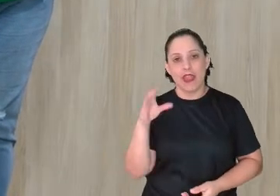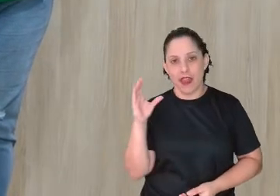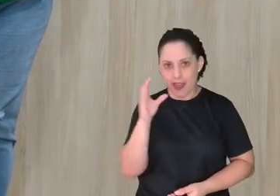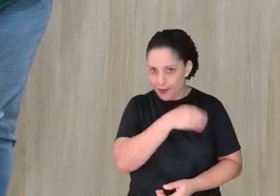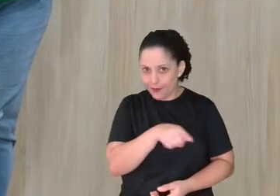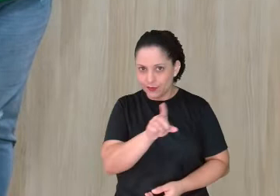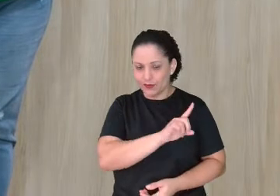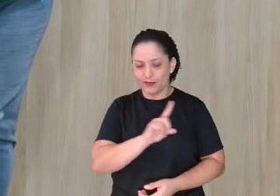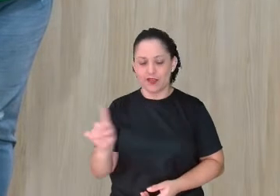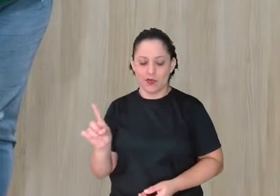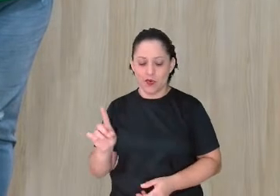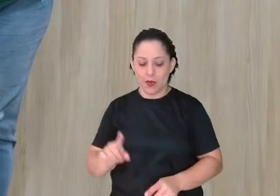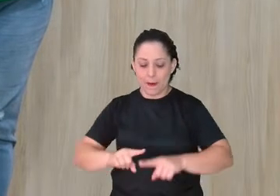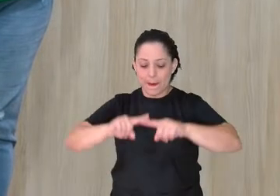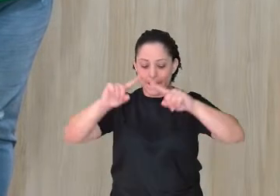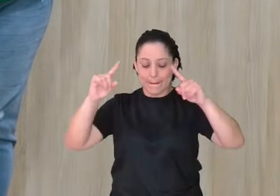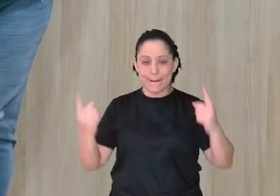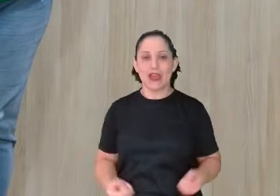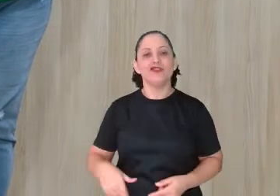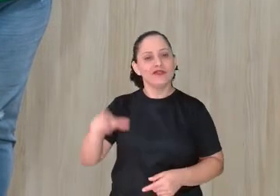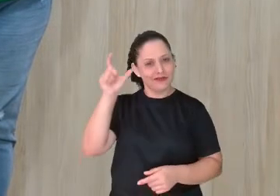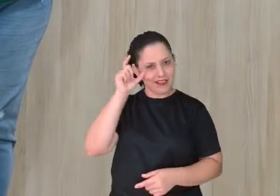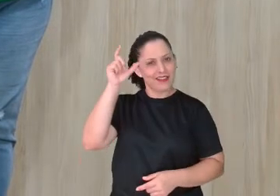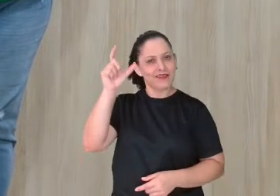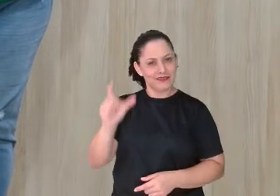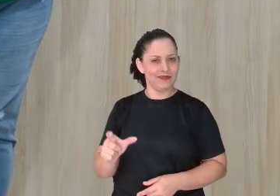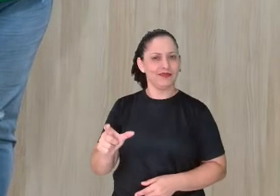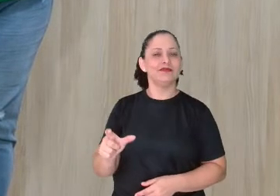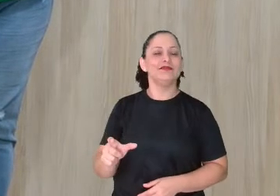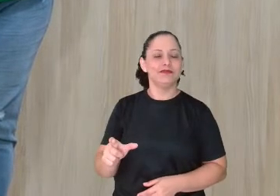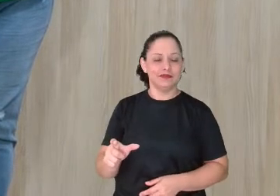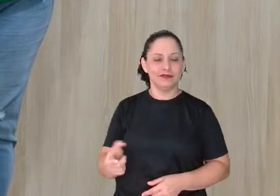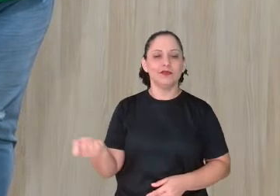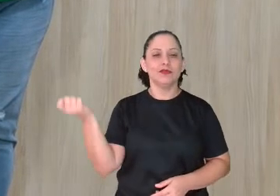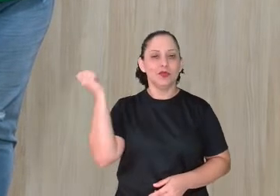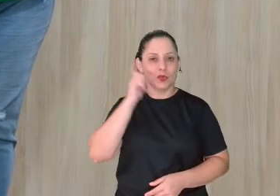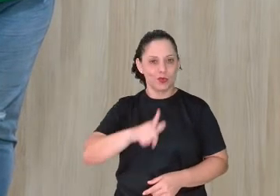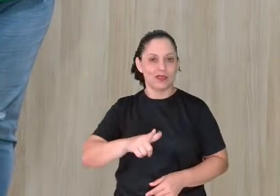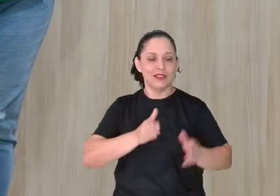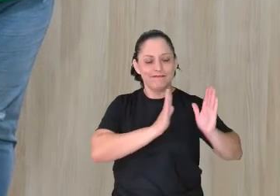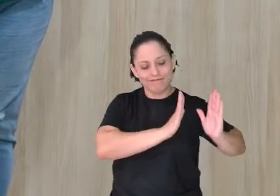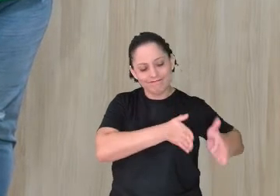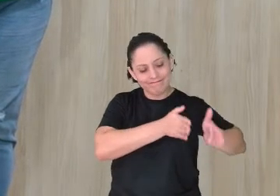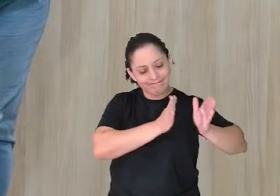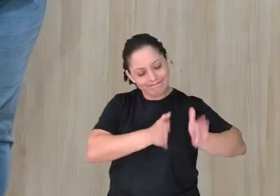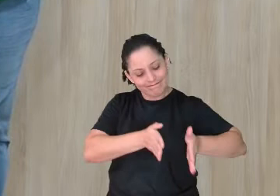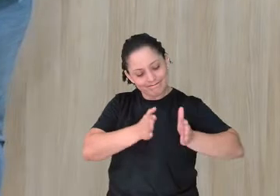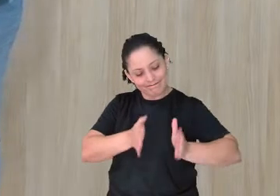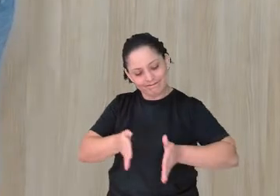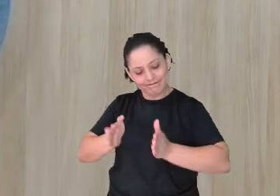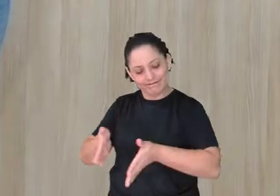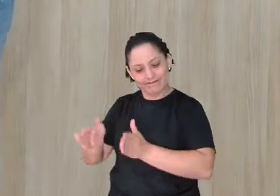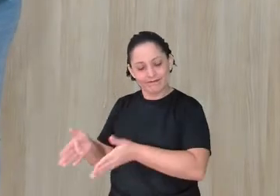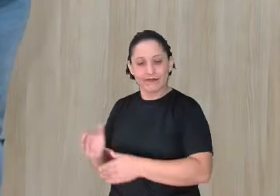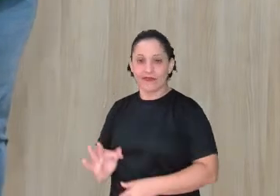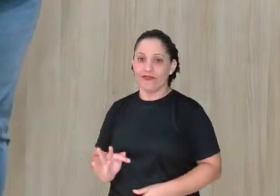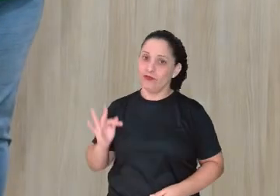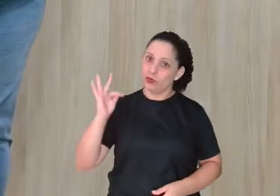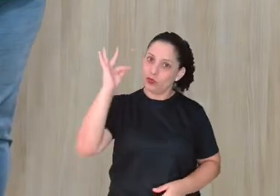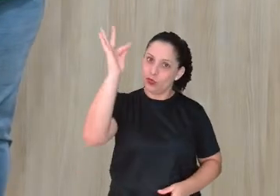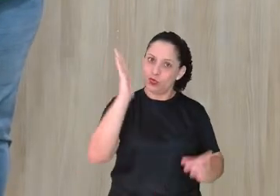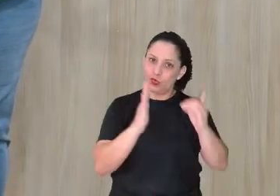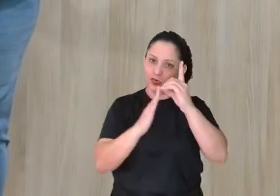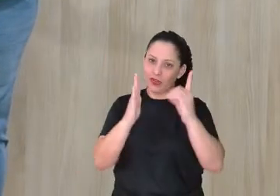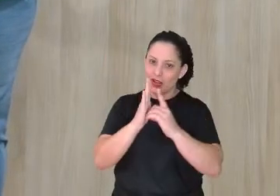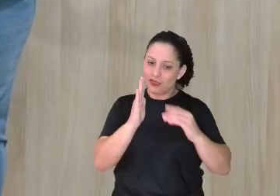noite, mas é uma coisa interessante de ir acontecendo aos pouquinhos para que daqui a algumas